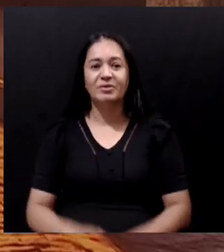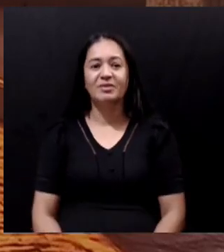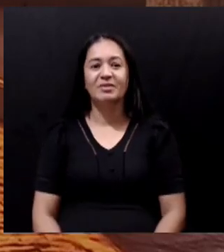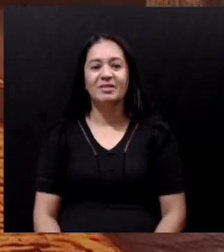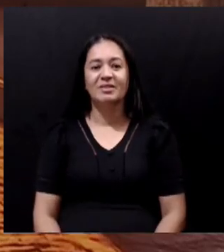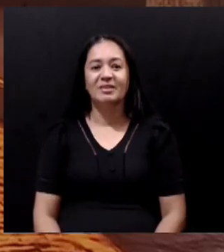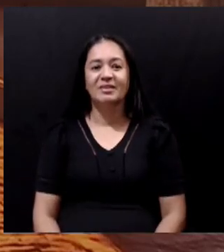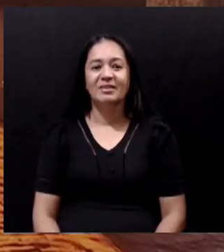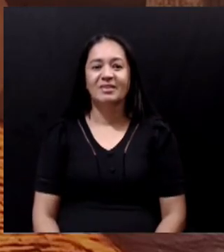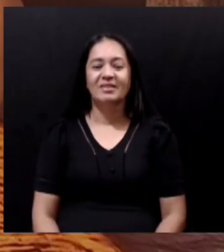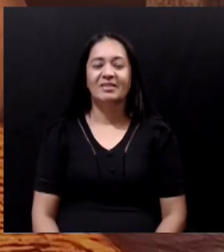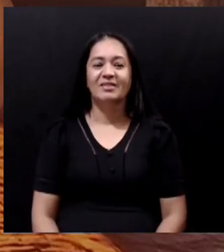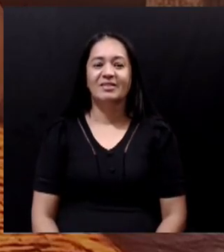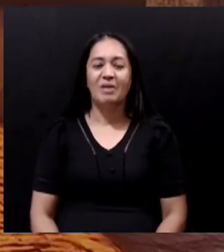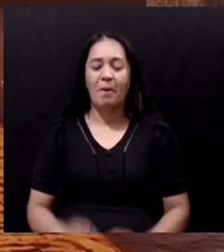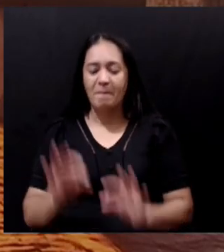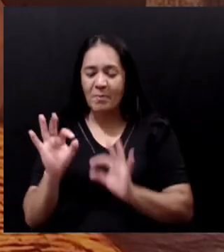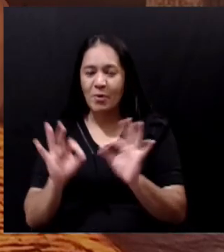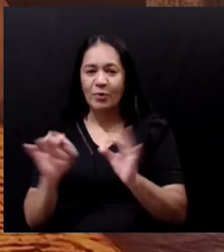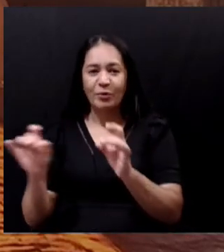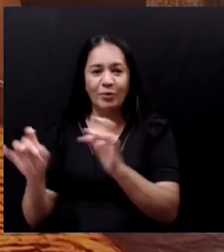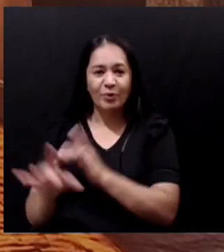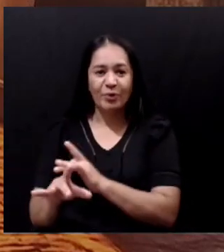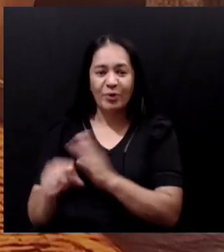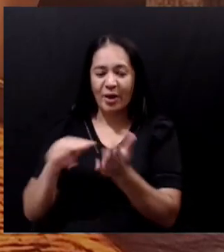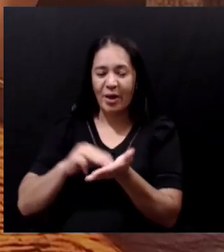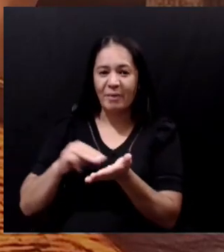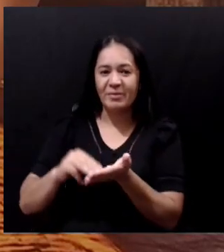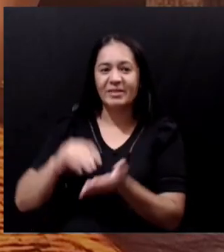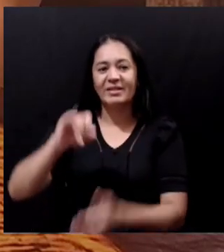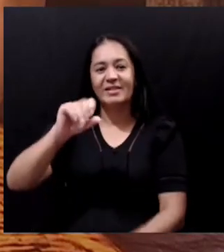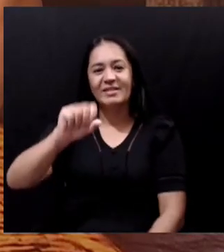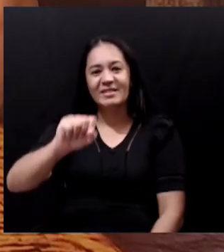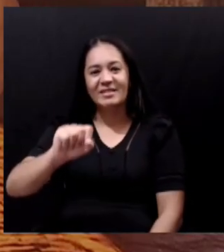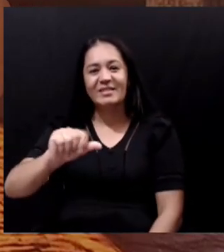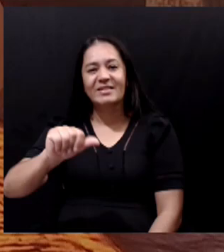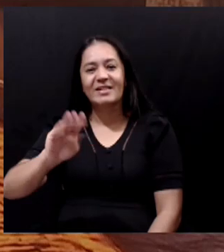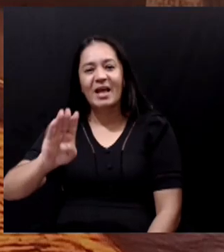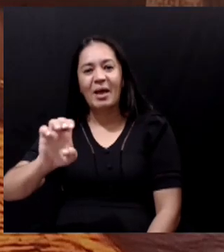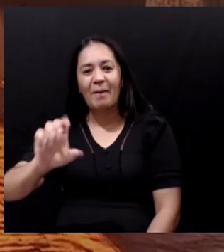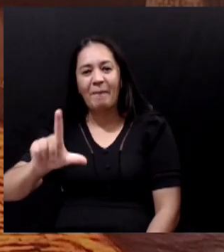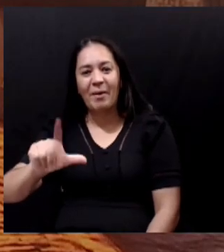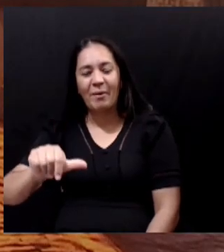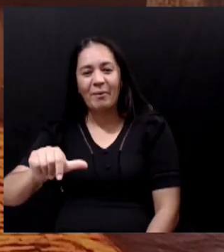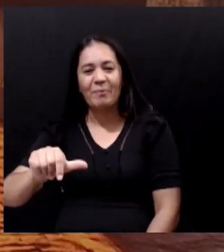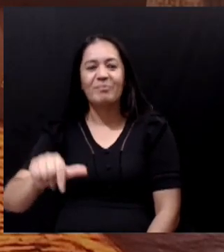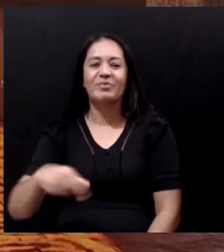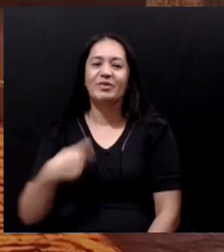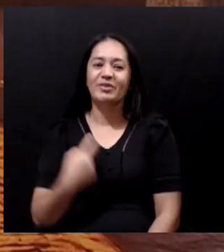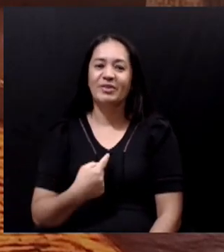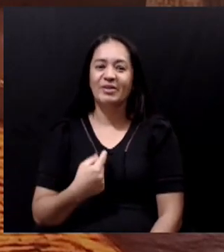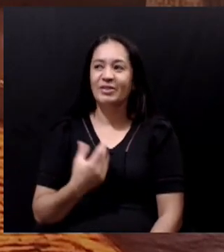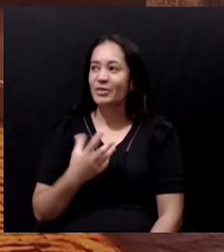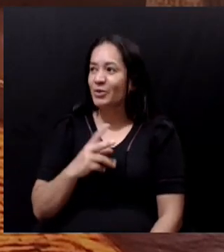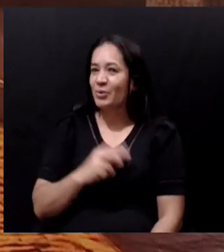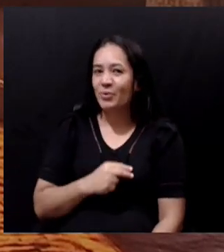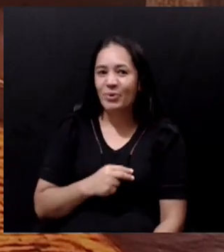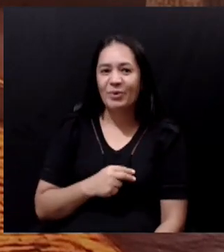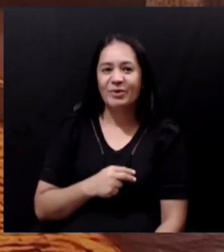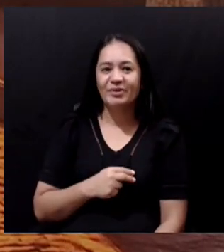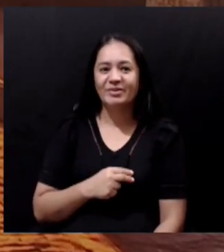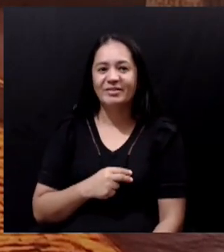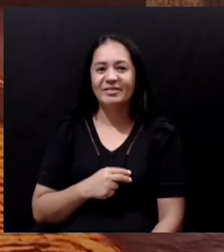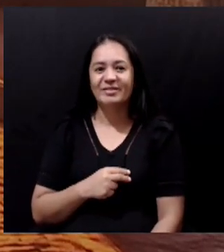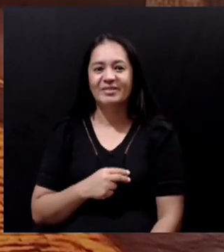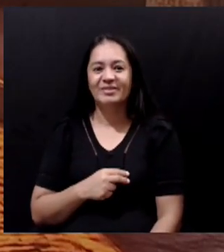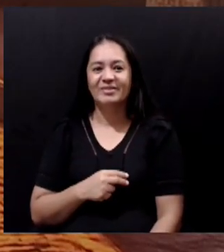E montou a pastelaria da Isabel, né? Sim. E a gente ficou assim, nossa, ficou bem